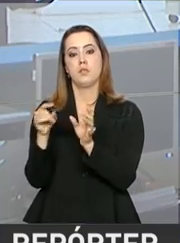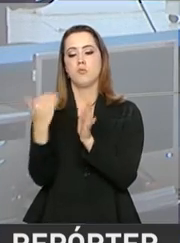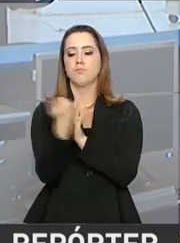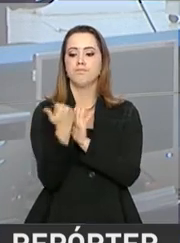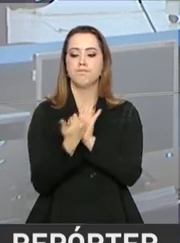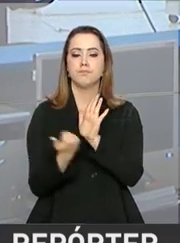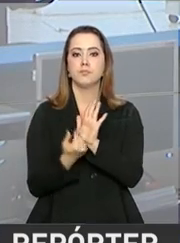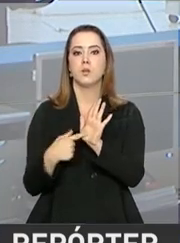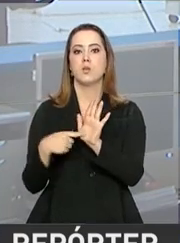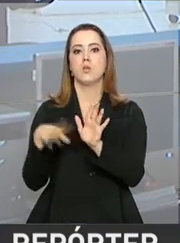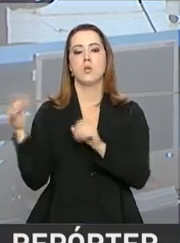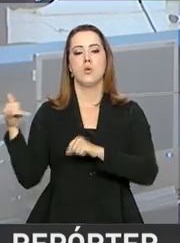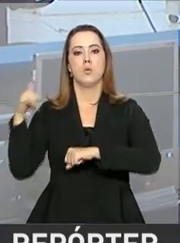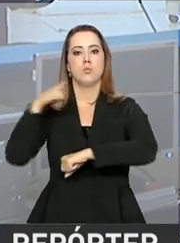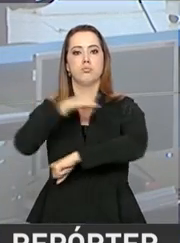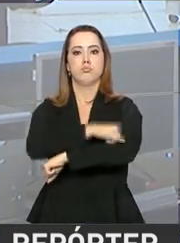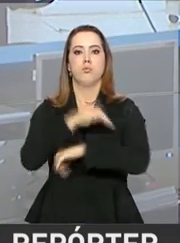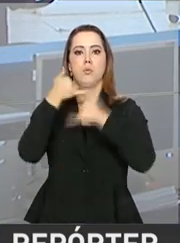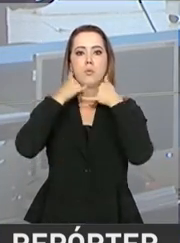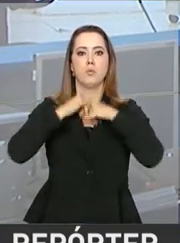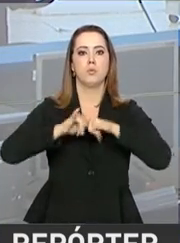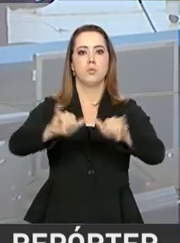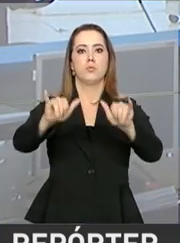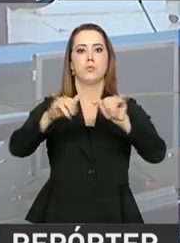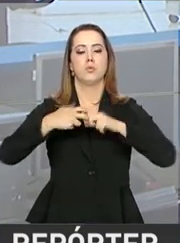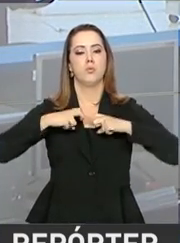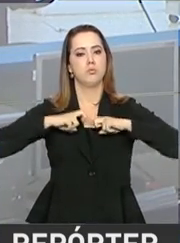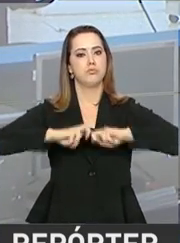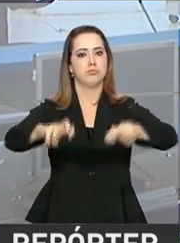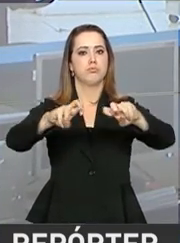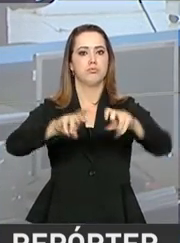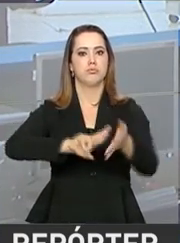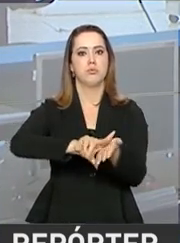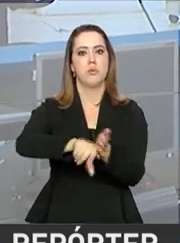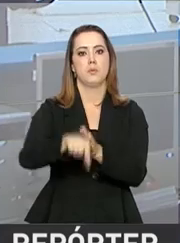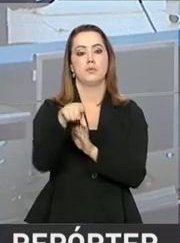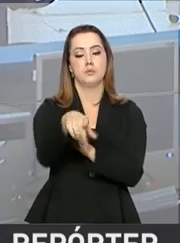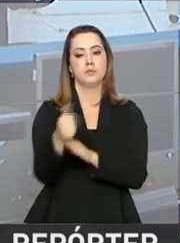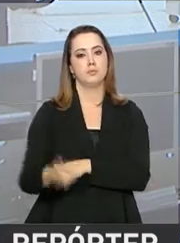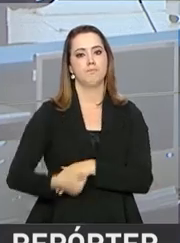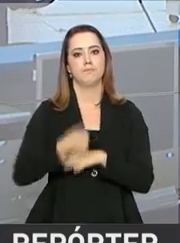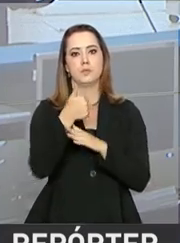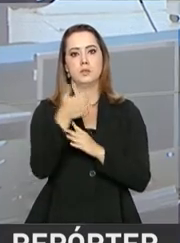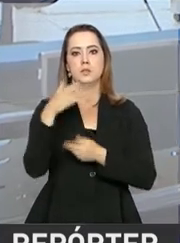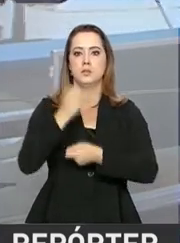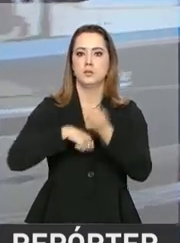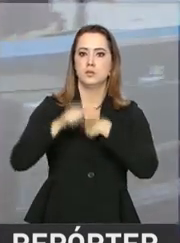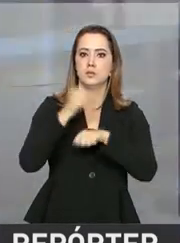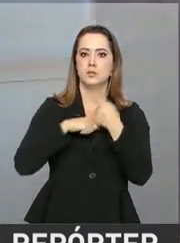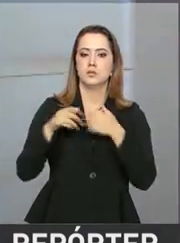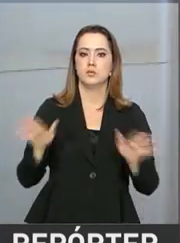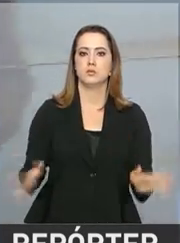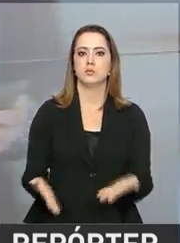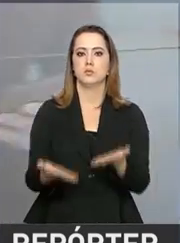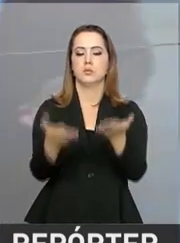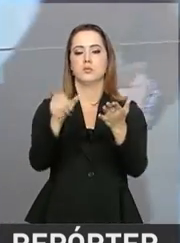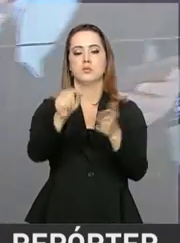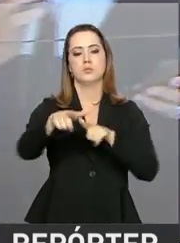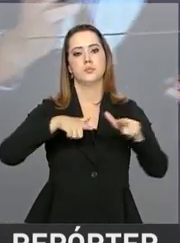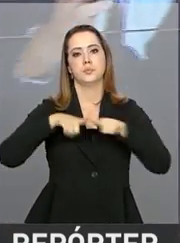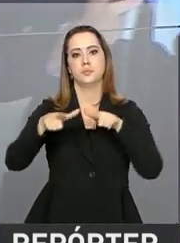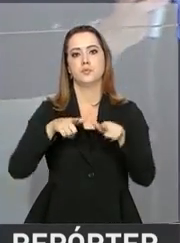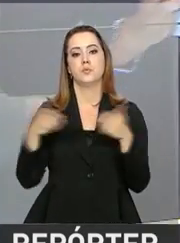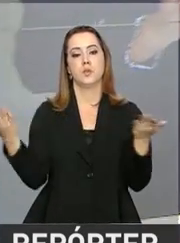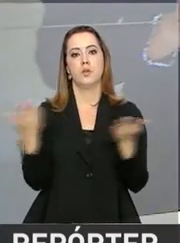energia, aeroportos e ferrovias. O objetivo é reaquecer a economia e gerar empregos. Ao vivo do Palácio do Planalto, a